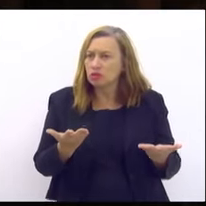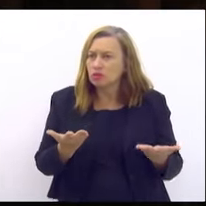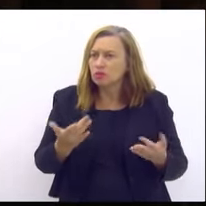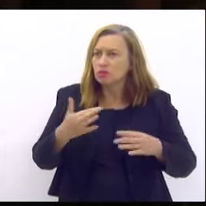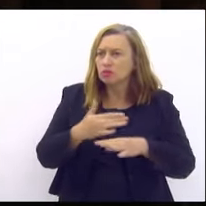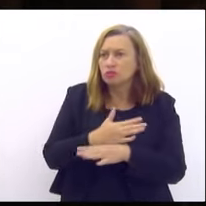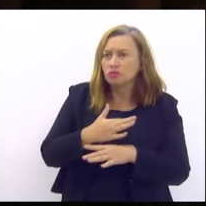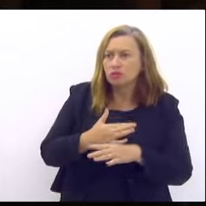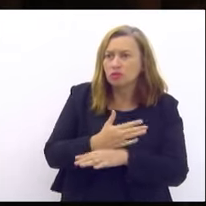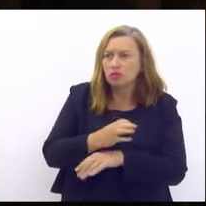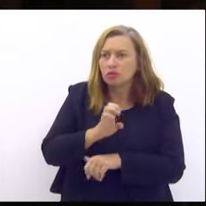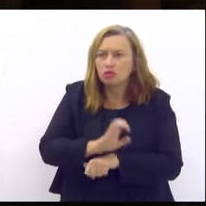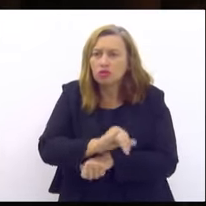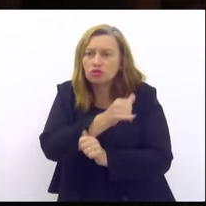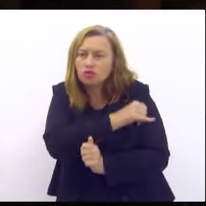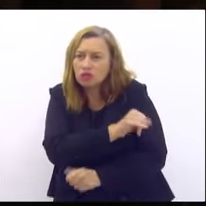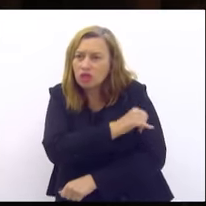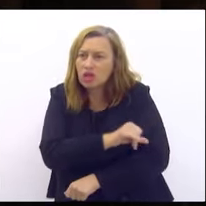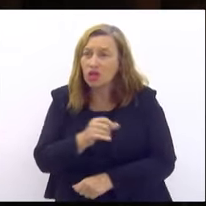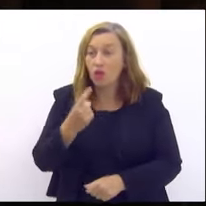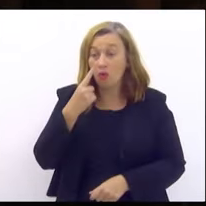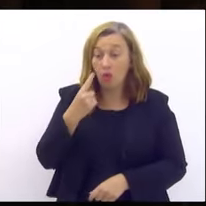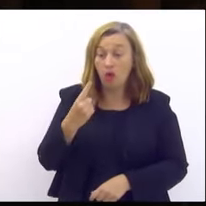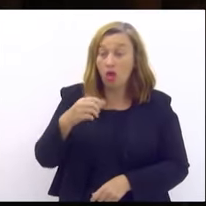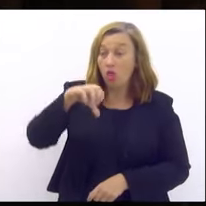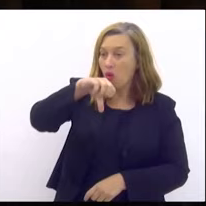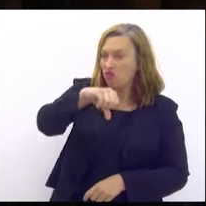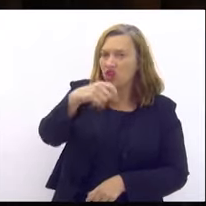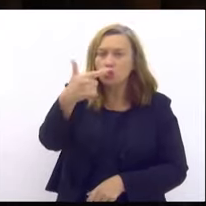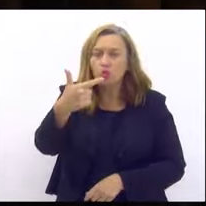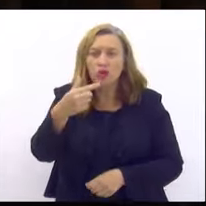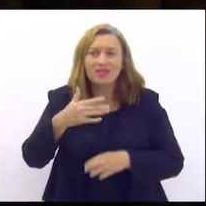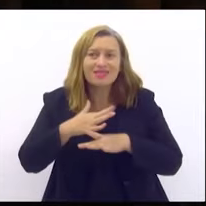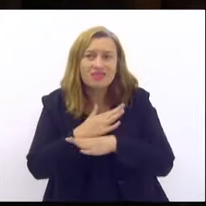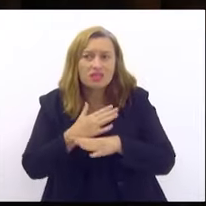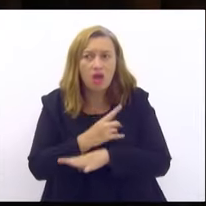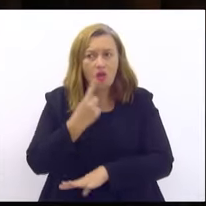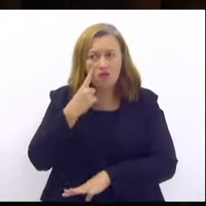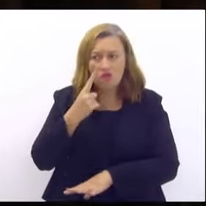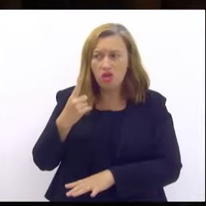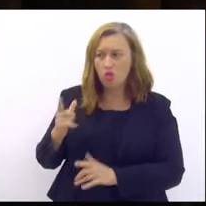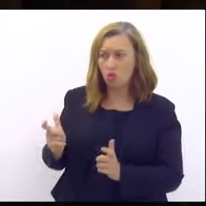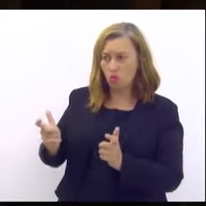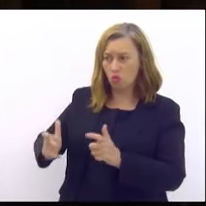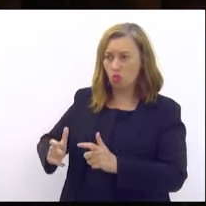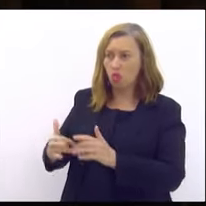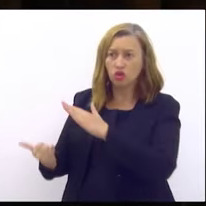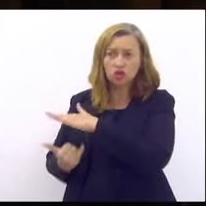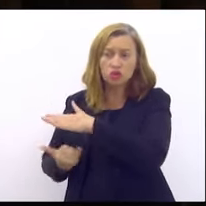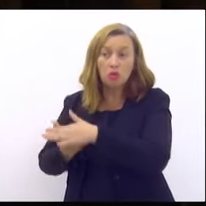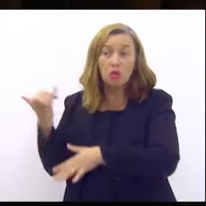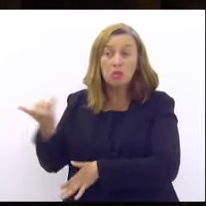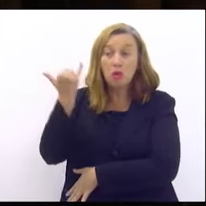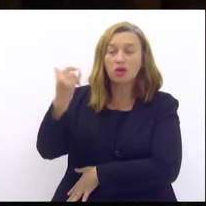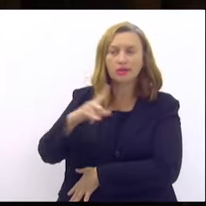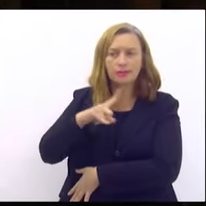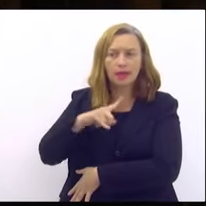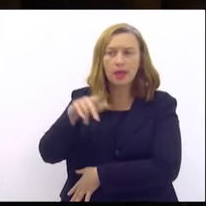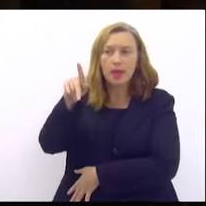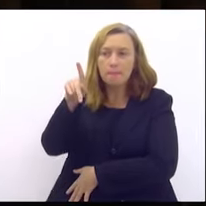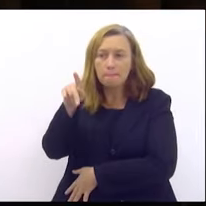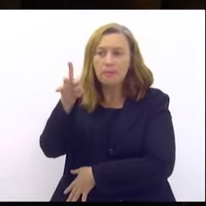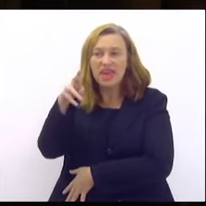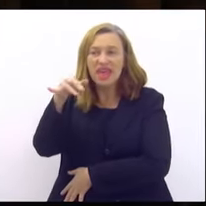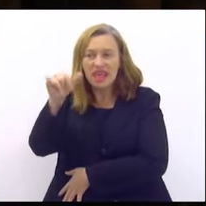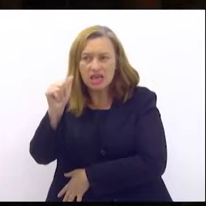então olhar para um órgão tão importante que tem perícia que tem um trabalho que deve ser